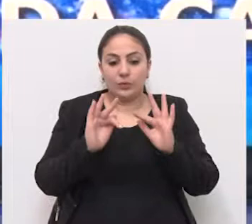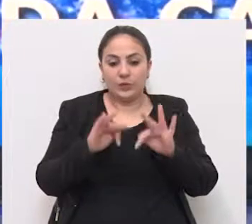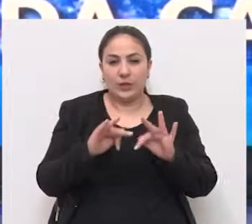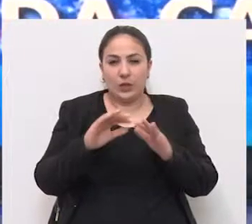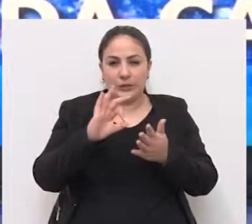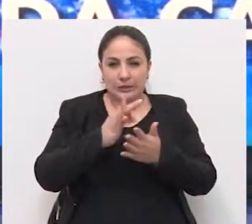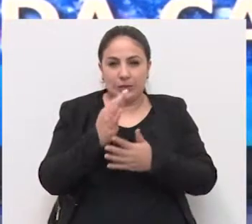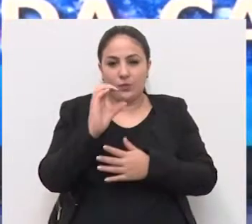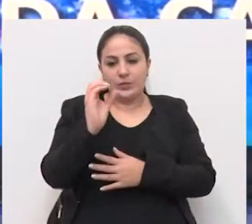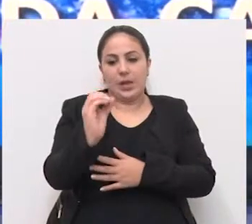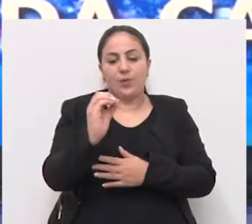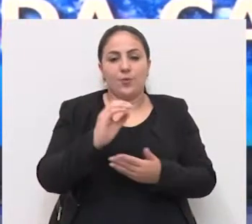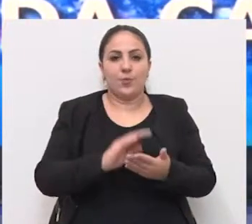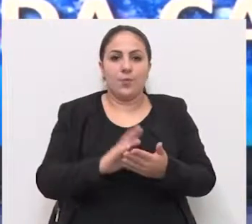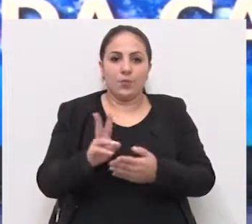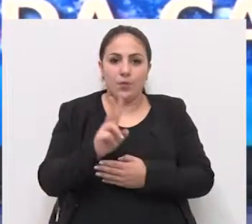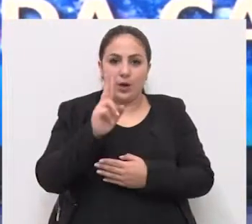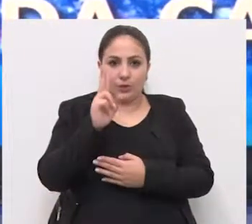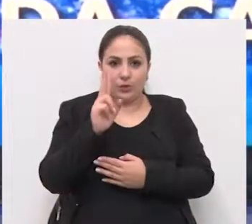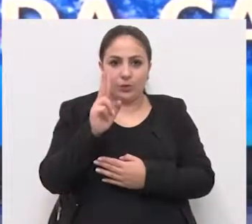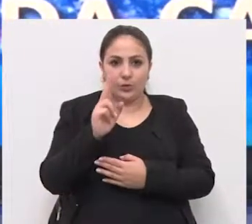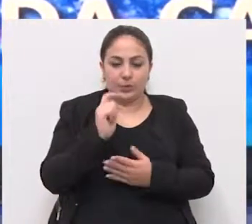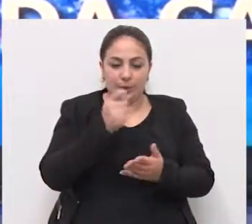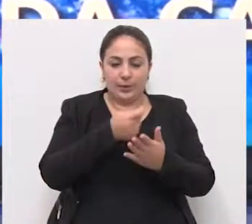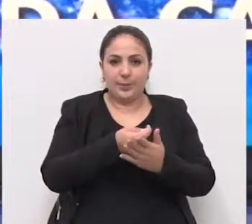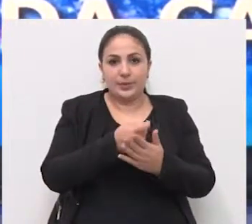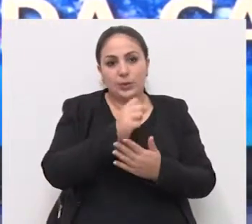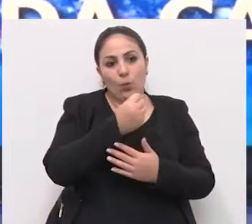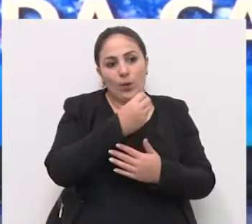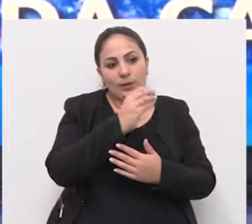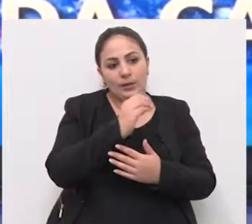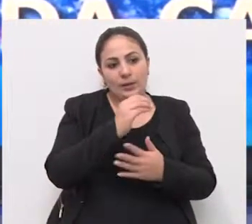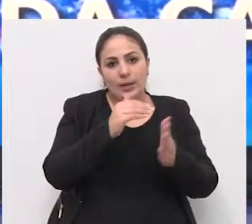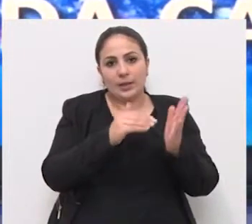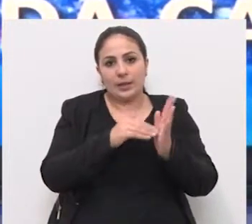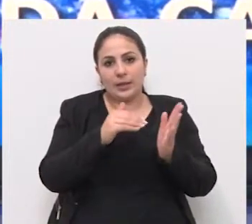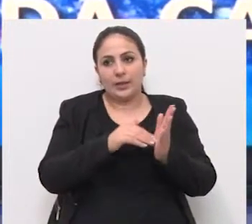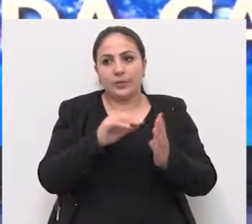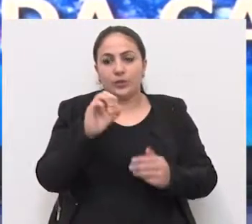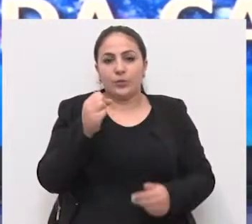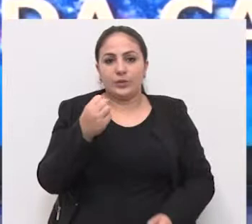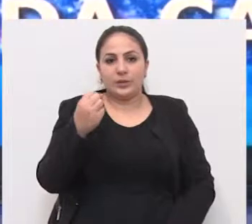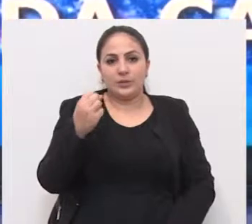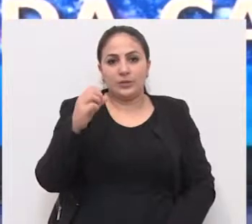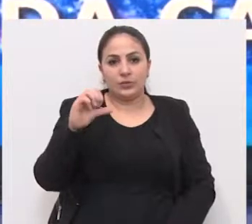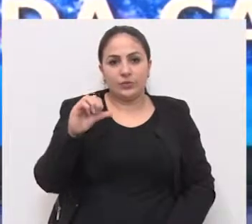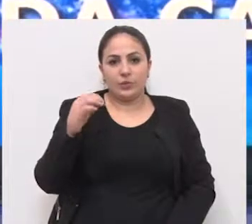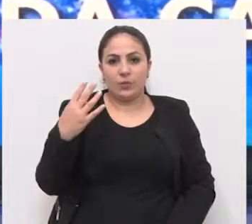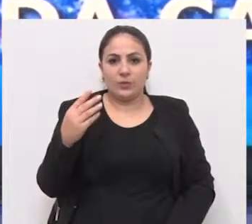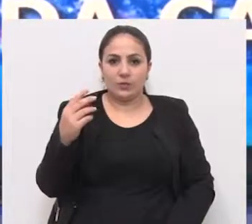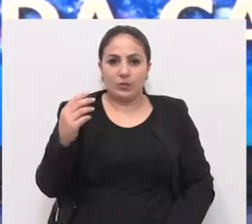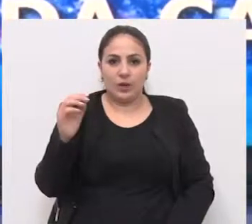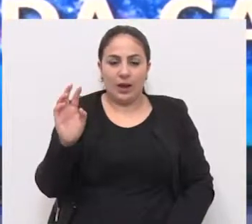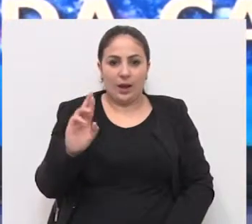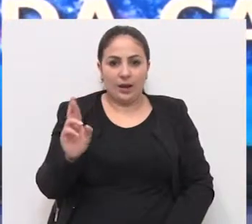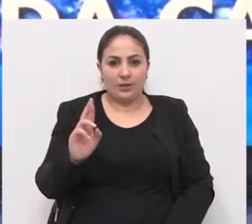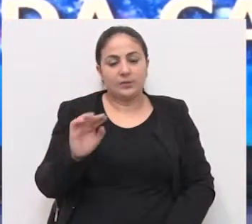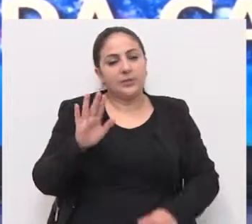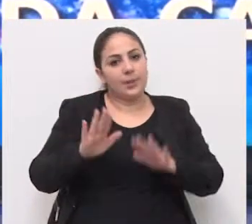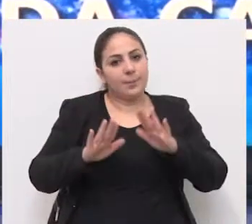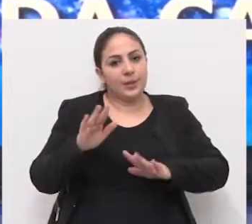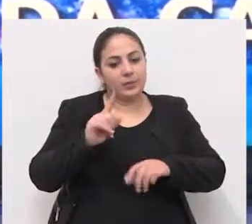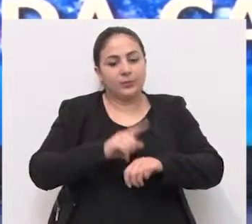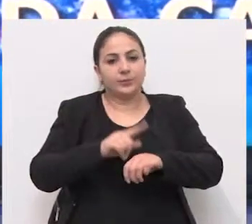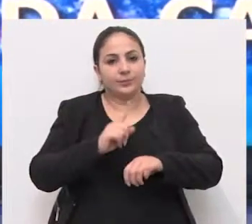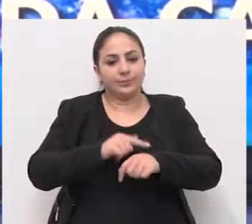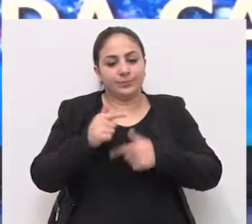da inscrição 0. O valor do abono varia de R$ 80 a R$ 954,